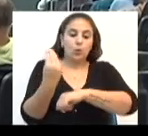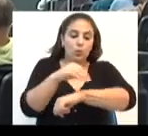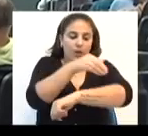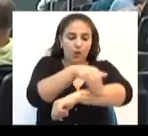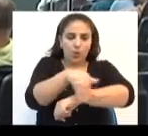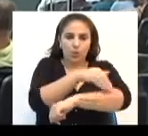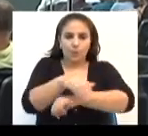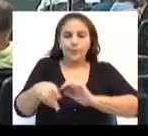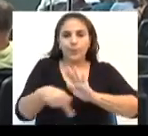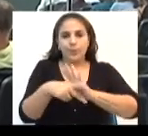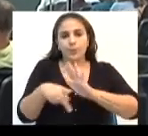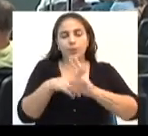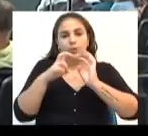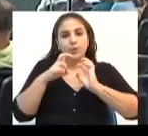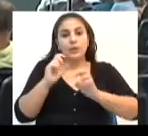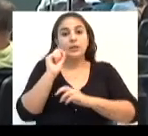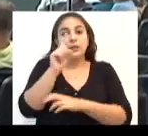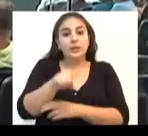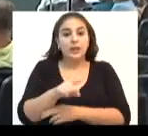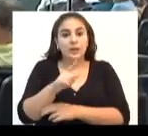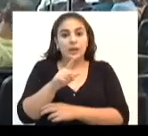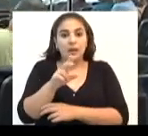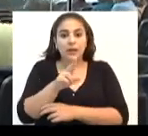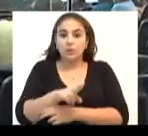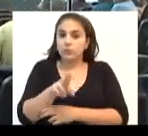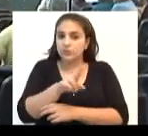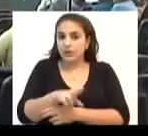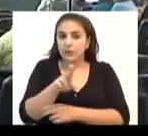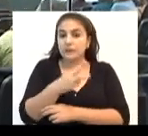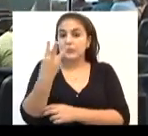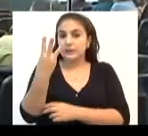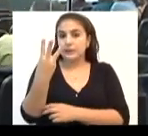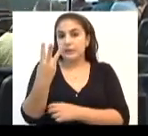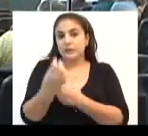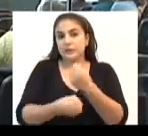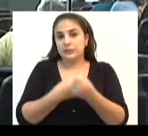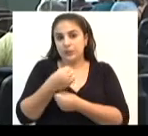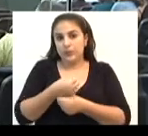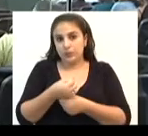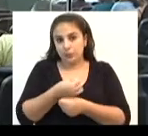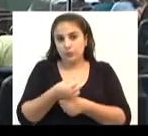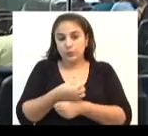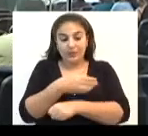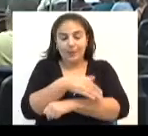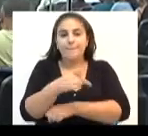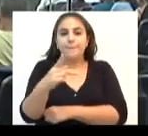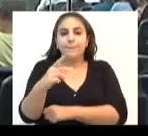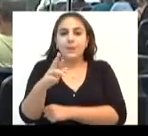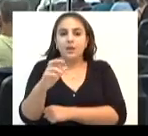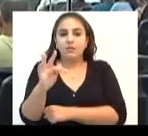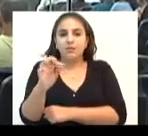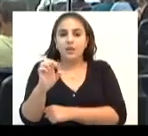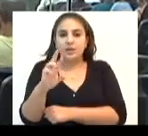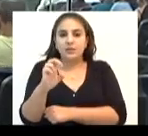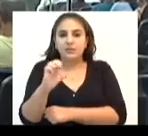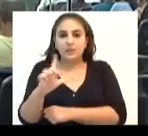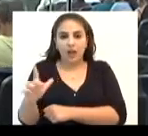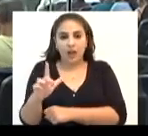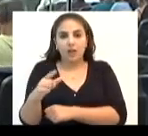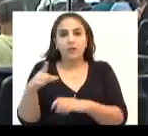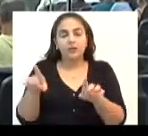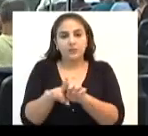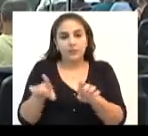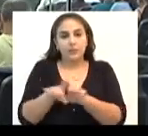pista preferencial, onde ela seria paliativa, por 3 anos pista preferencial, e daí sim a administração